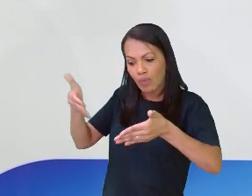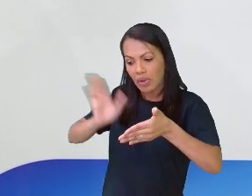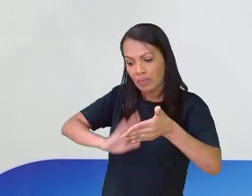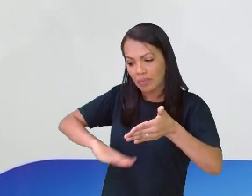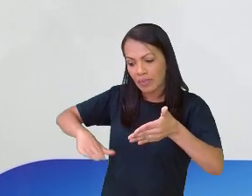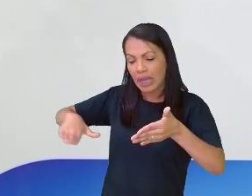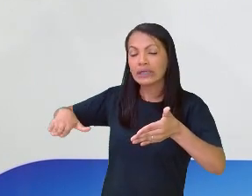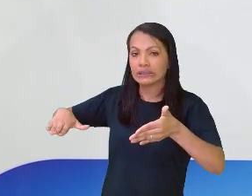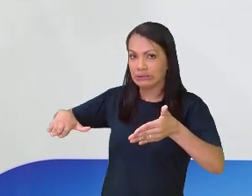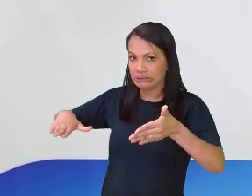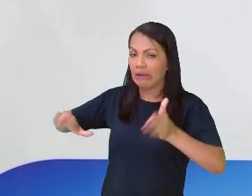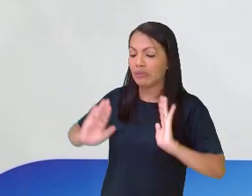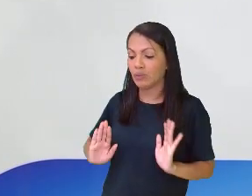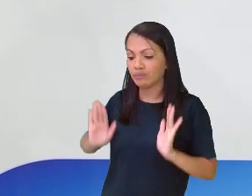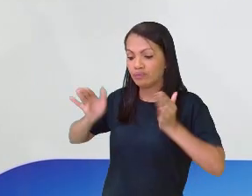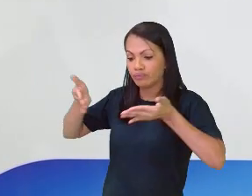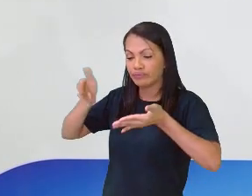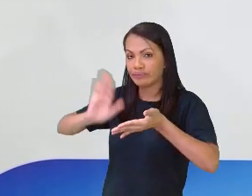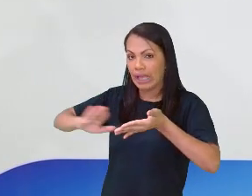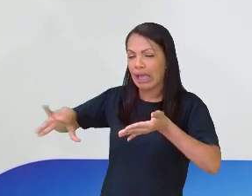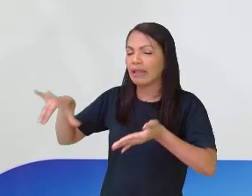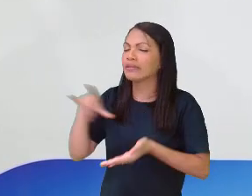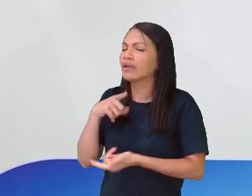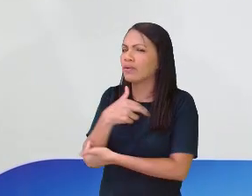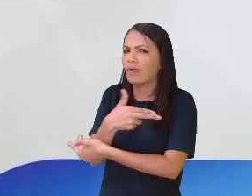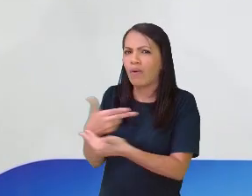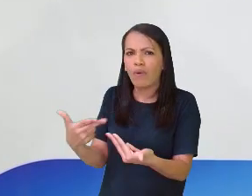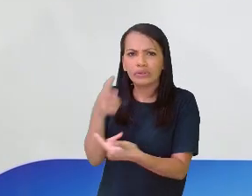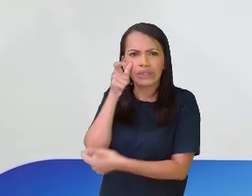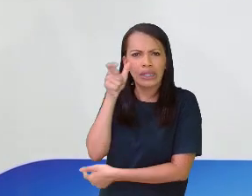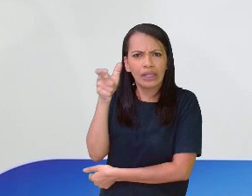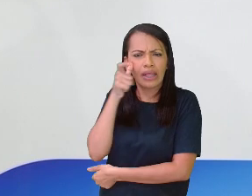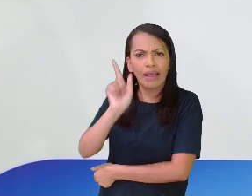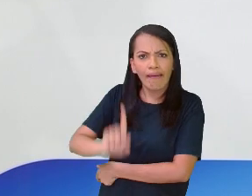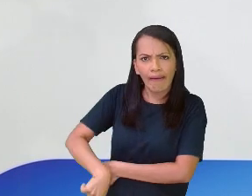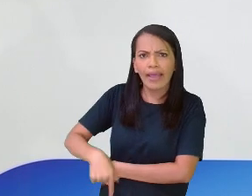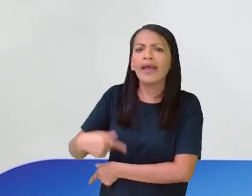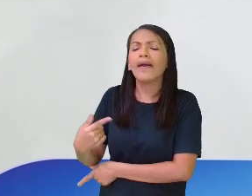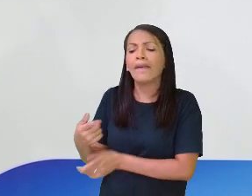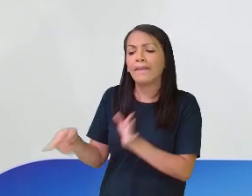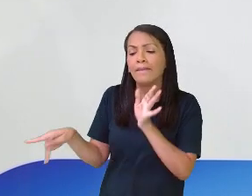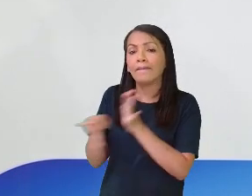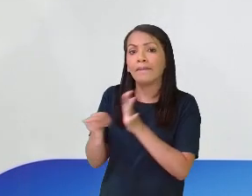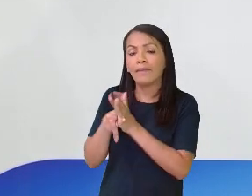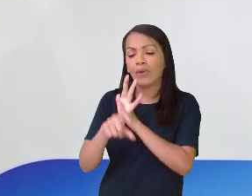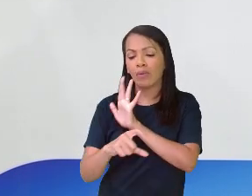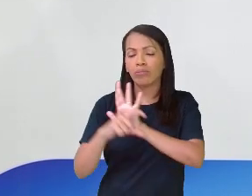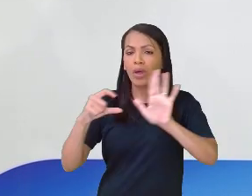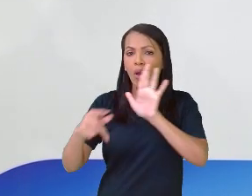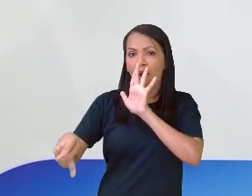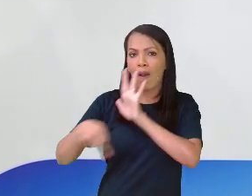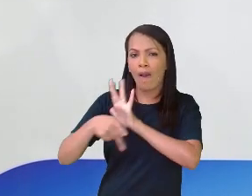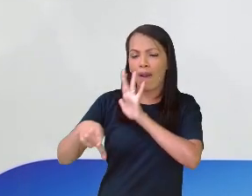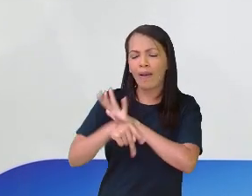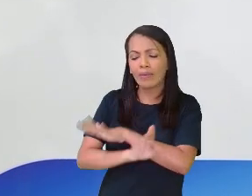tá? É voltado para o público infantil, tem matérias bem interessantes e esta matéria está lá na revista Qual é, número